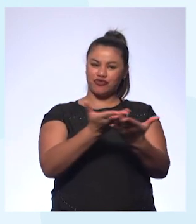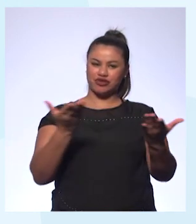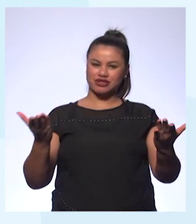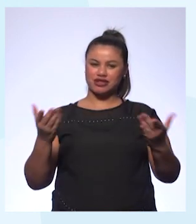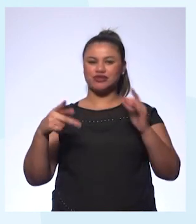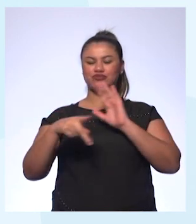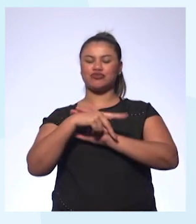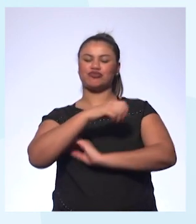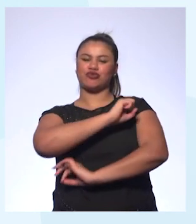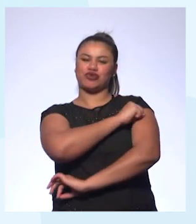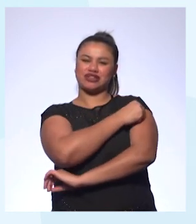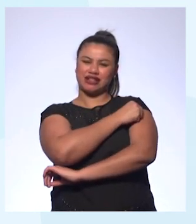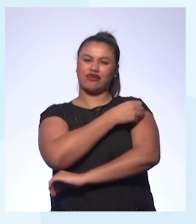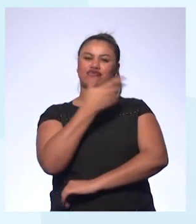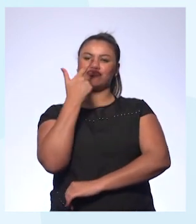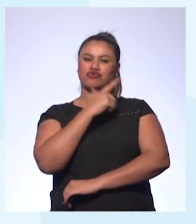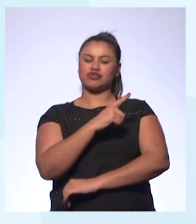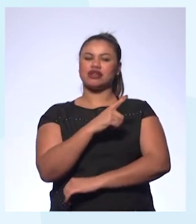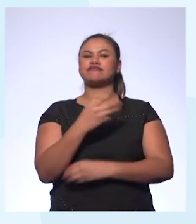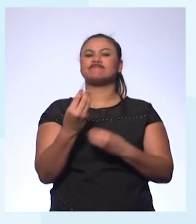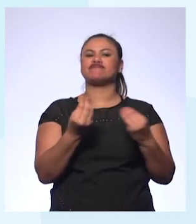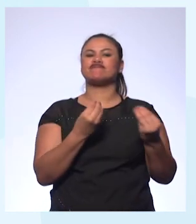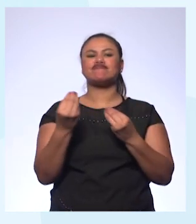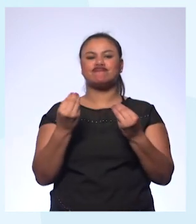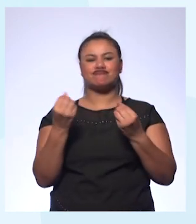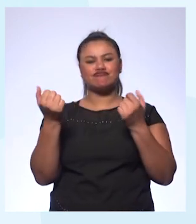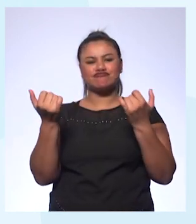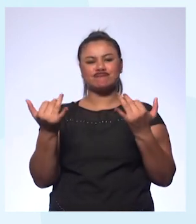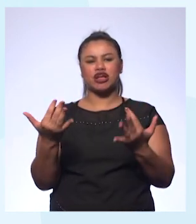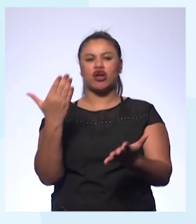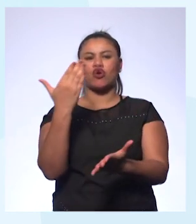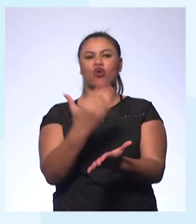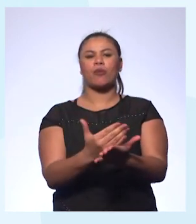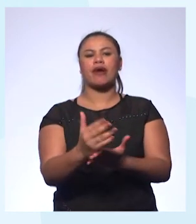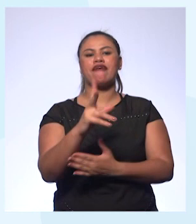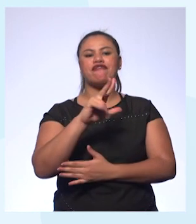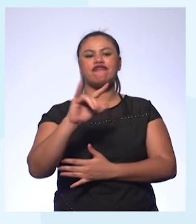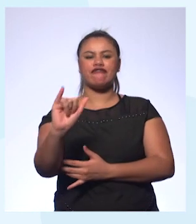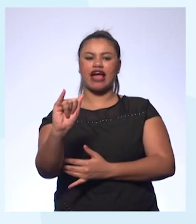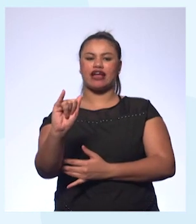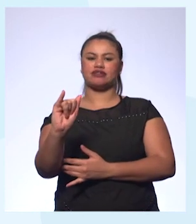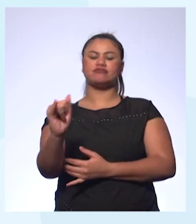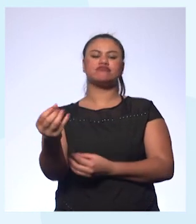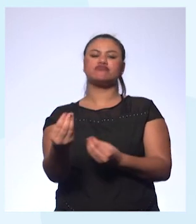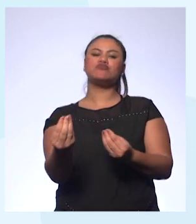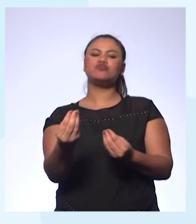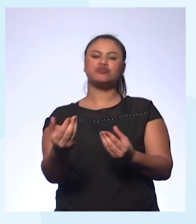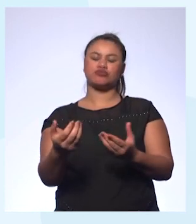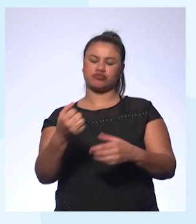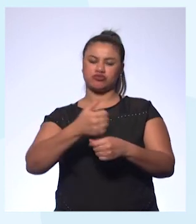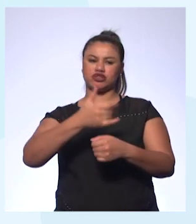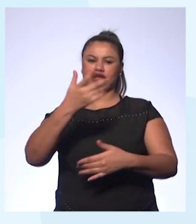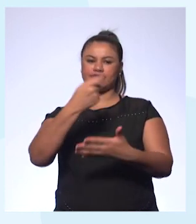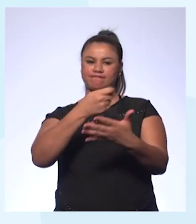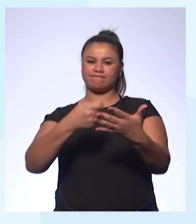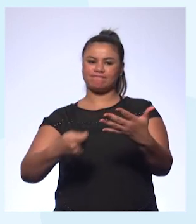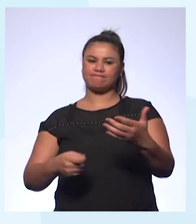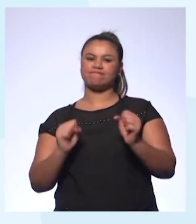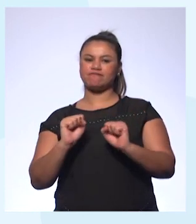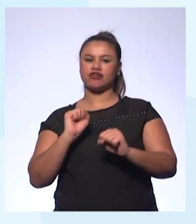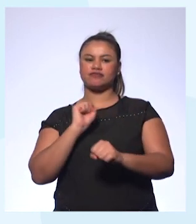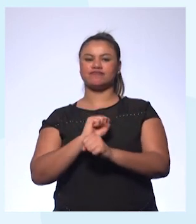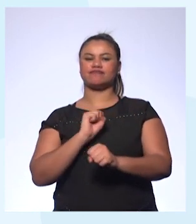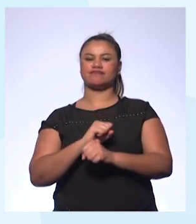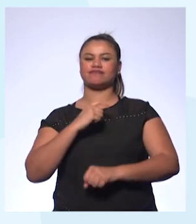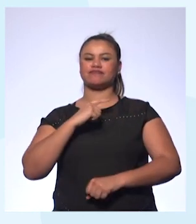no 8º ano né E aí como é que eu falo aqui o Tony vai começar a faculdade 2025 inscreva aí no chat não a gente tá